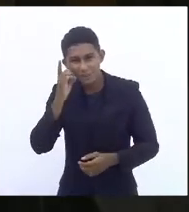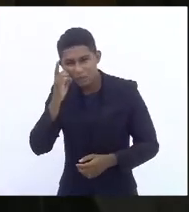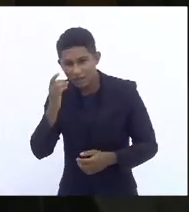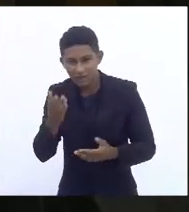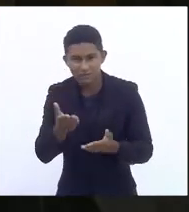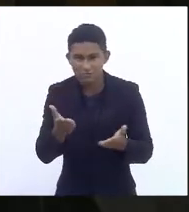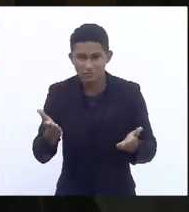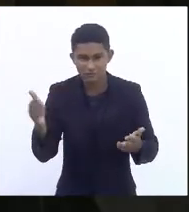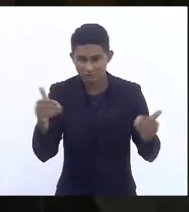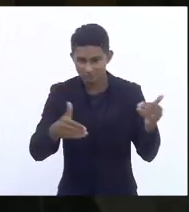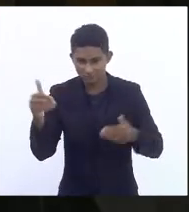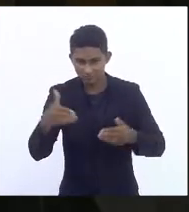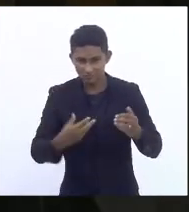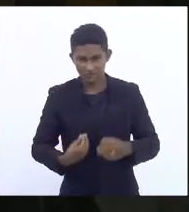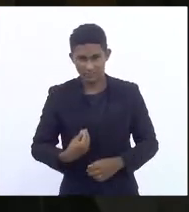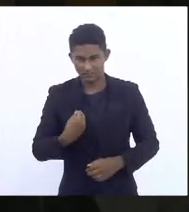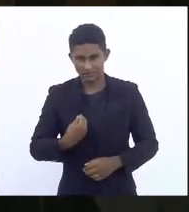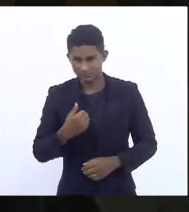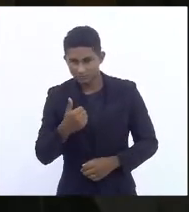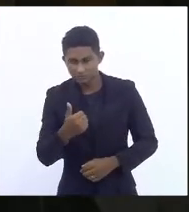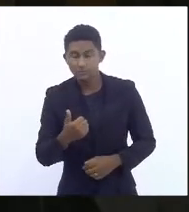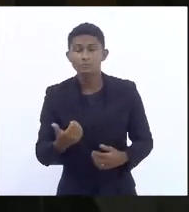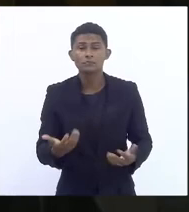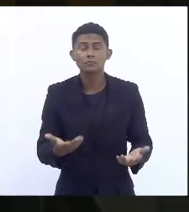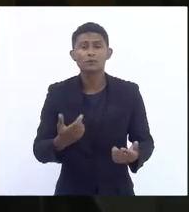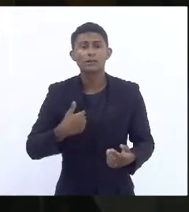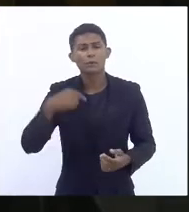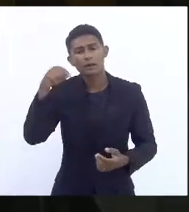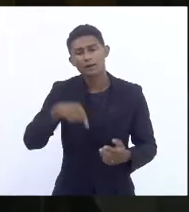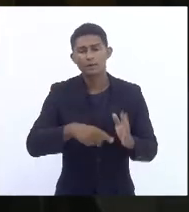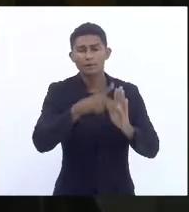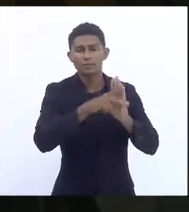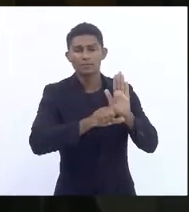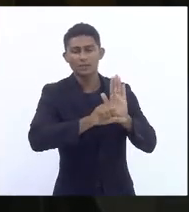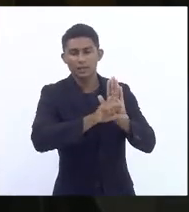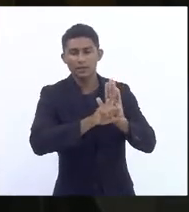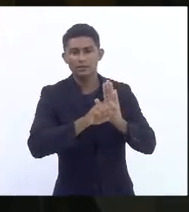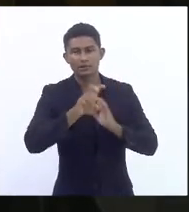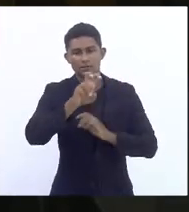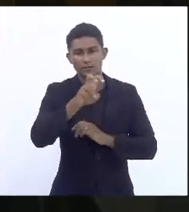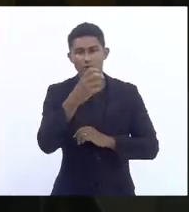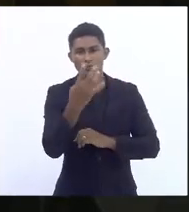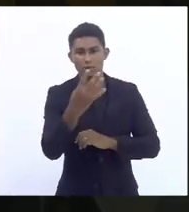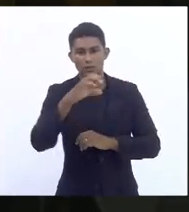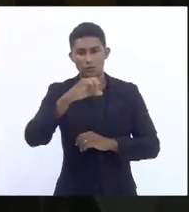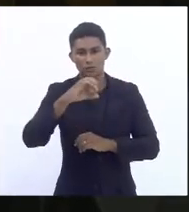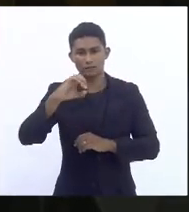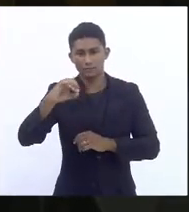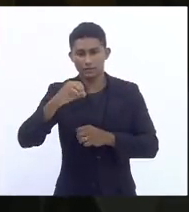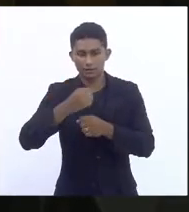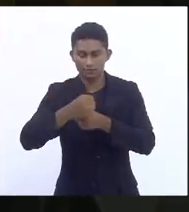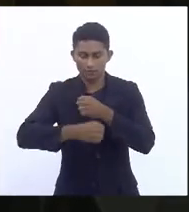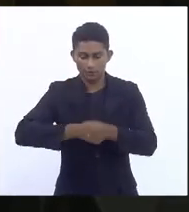deputados presentes, vou discutir o projeto de lei 5490 de 22,